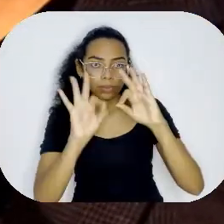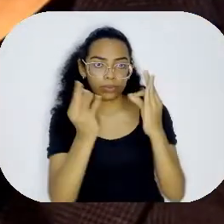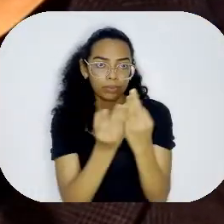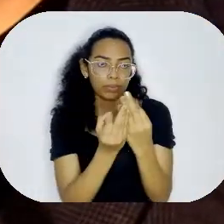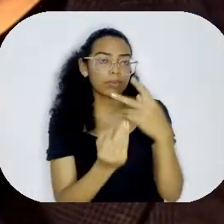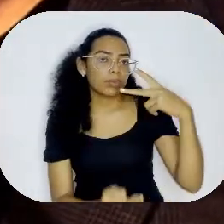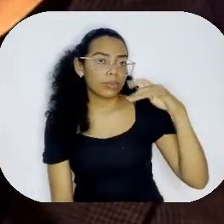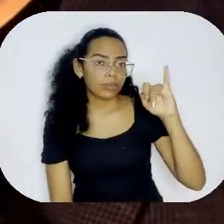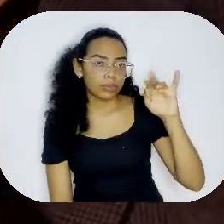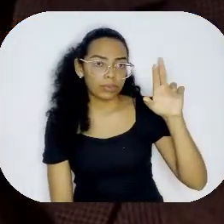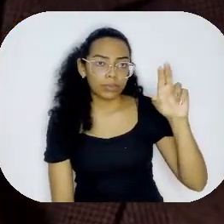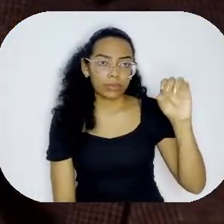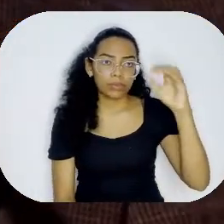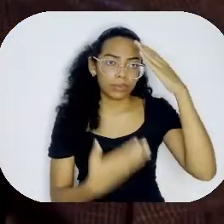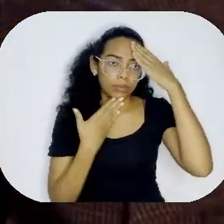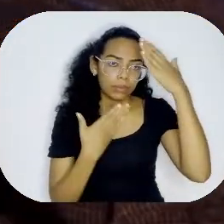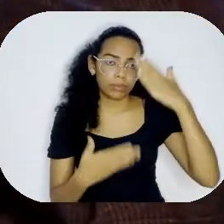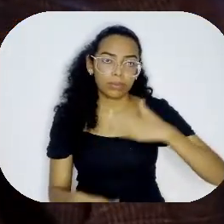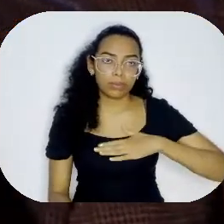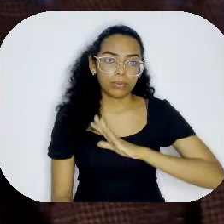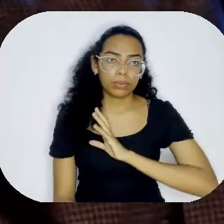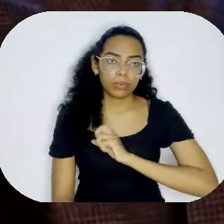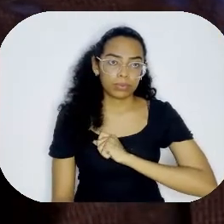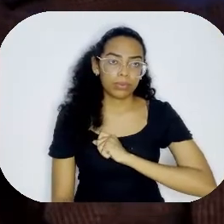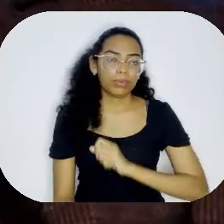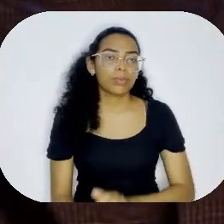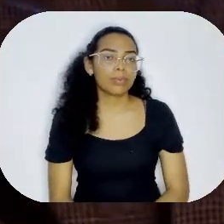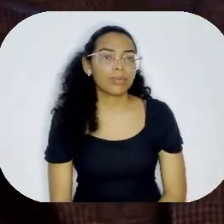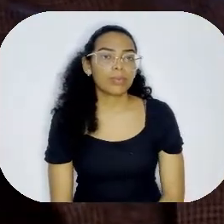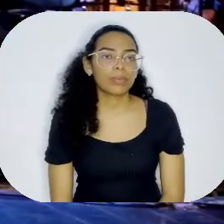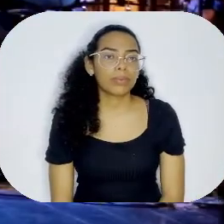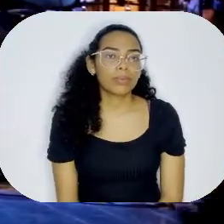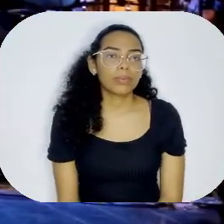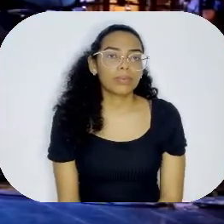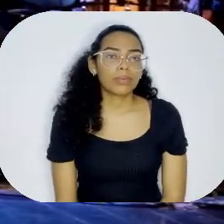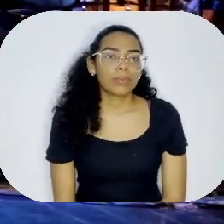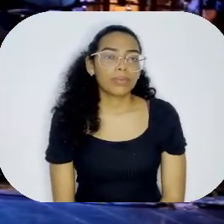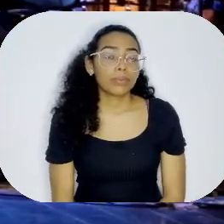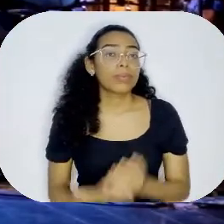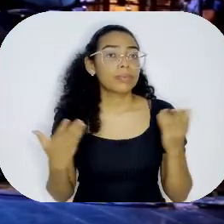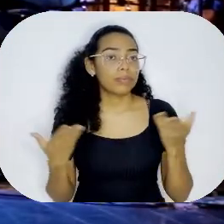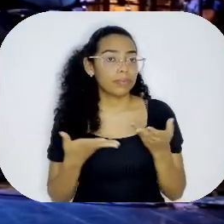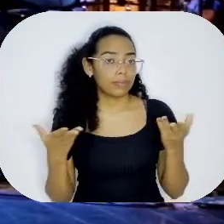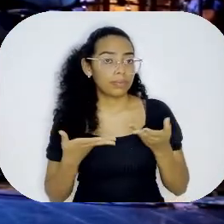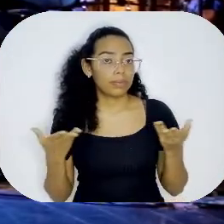Obrigado, família da Pingo. Obrigado, my love, my amor.